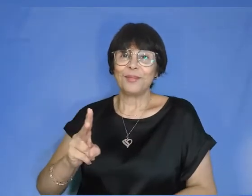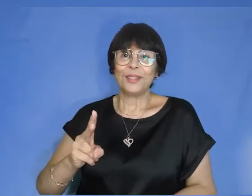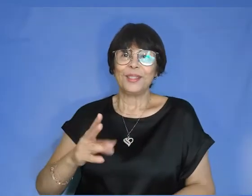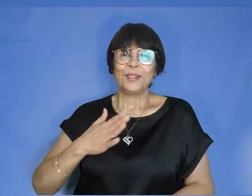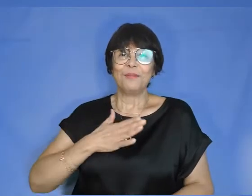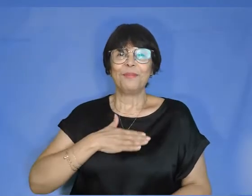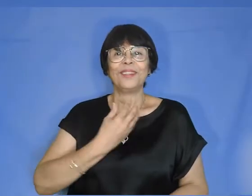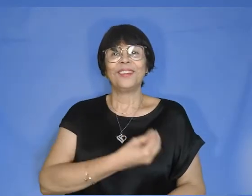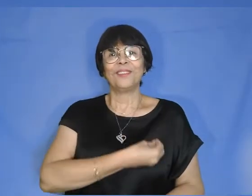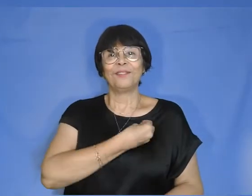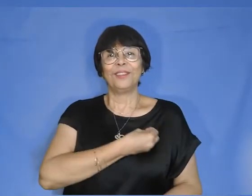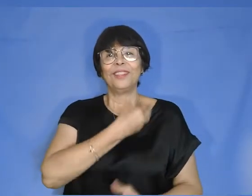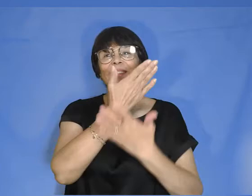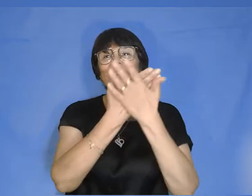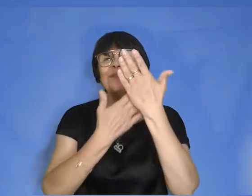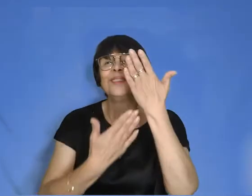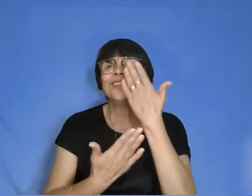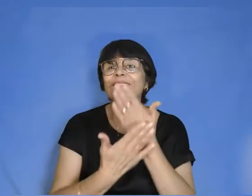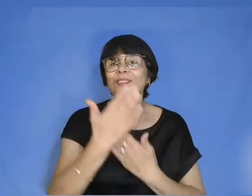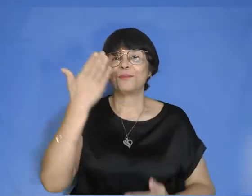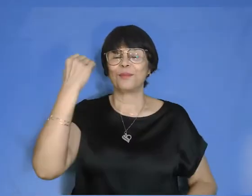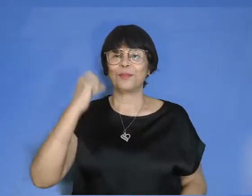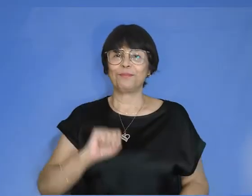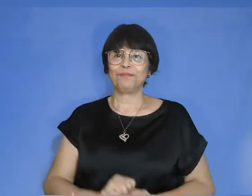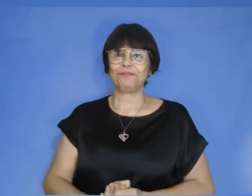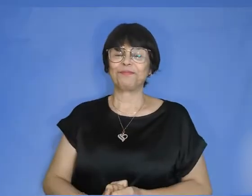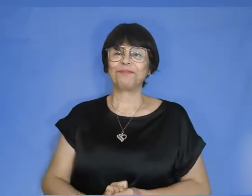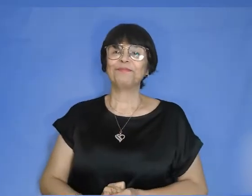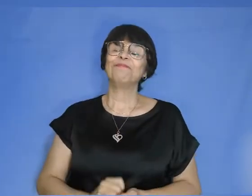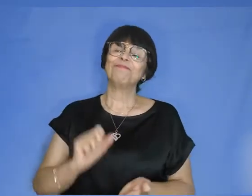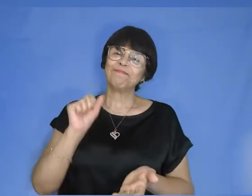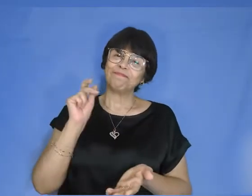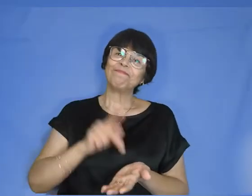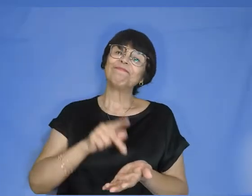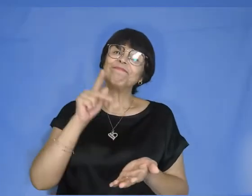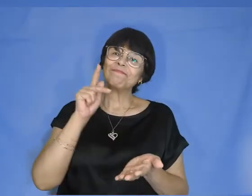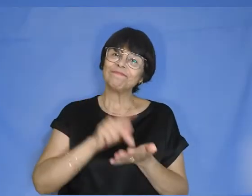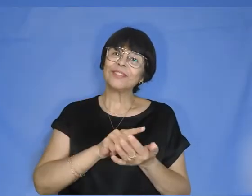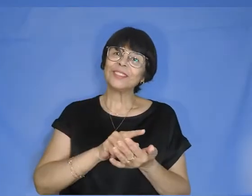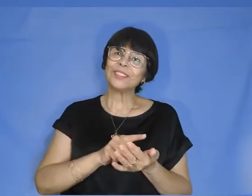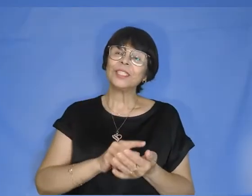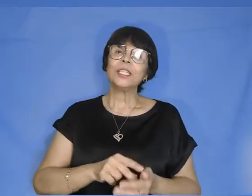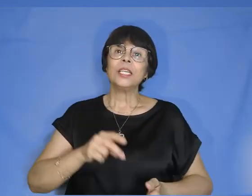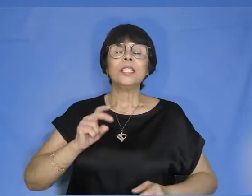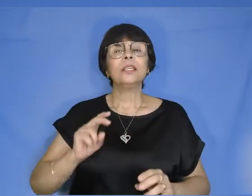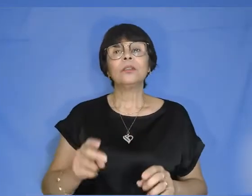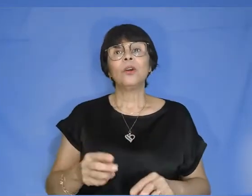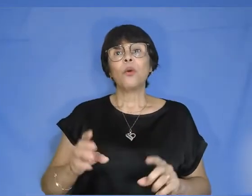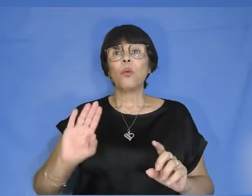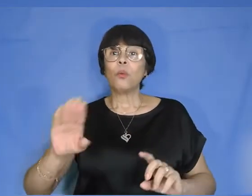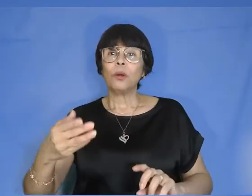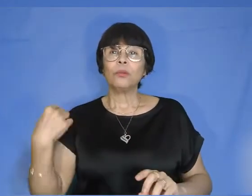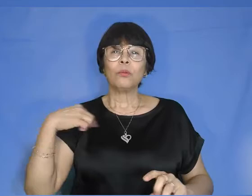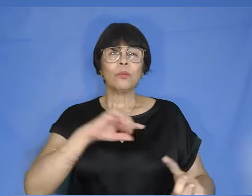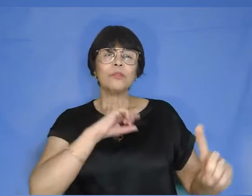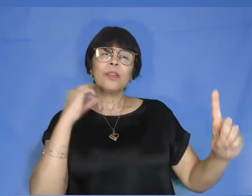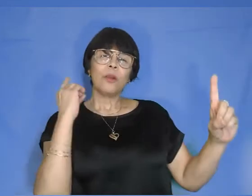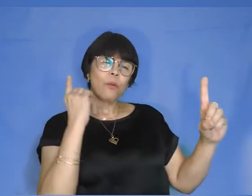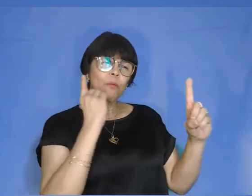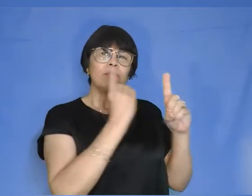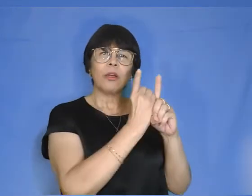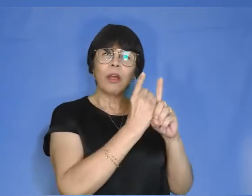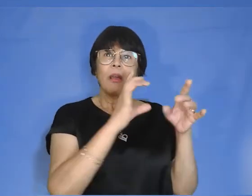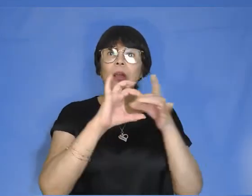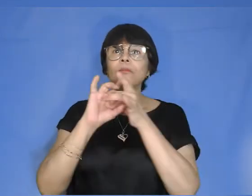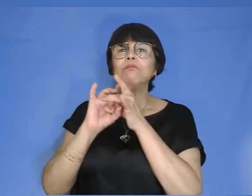Sabe, essa é a visão que o cristão tem, esse é o contato que o cristão tem um com o outro, de tal forma que a sua